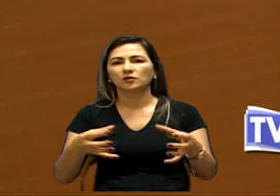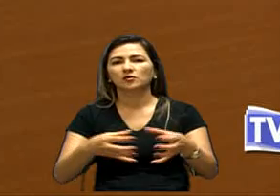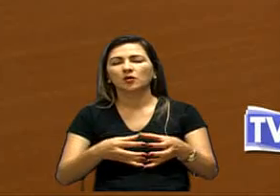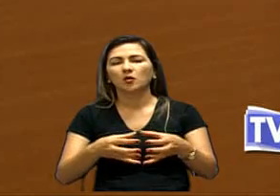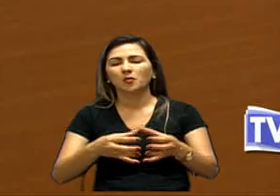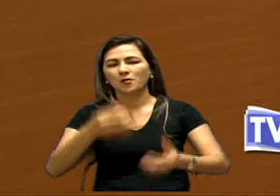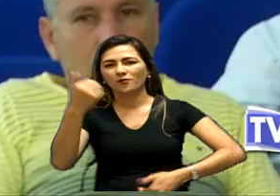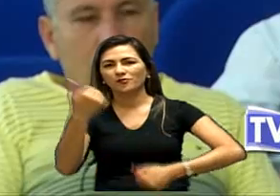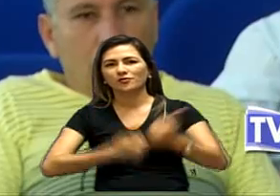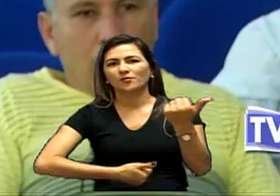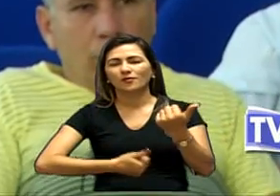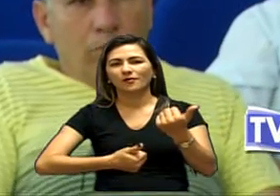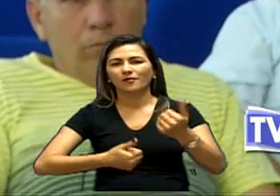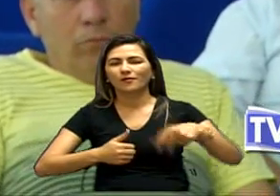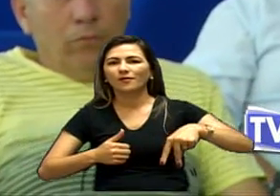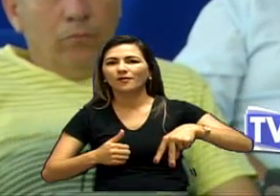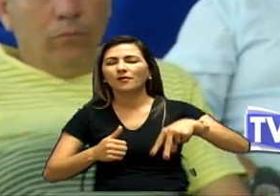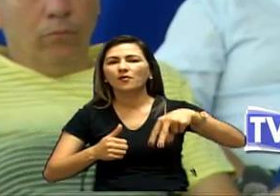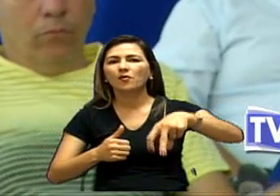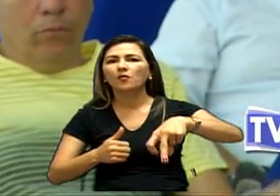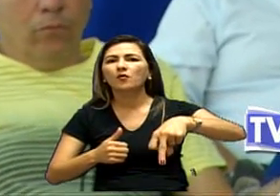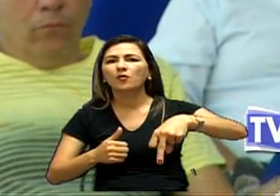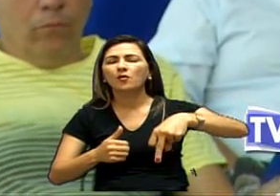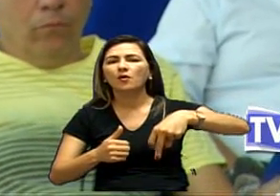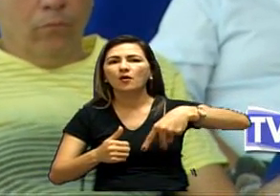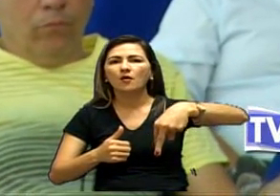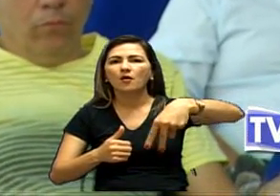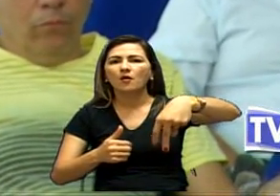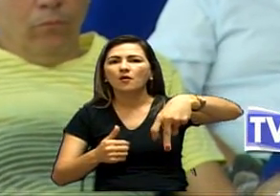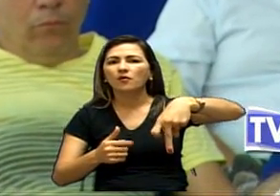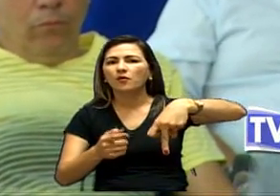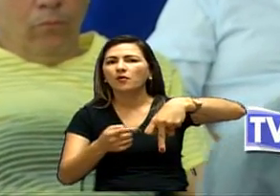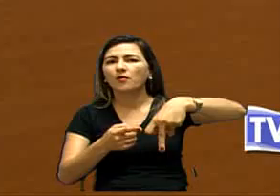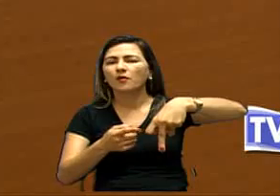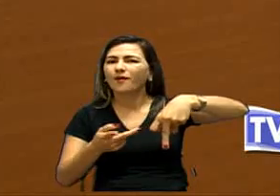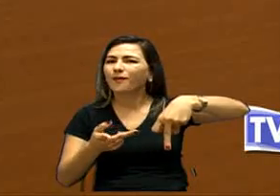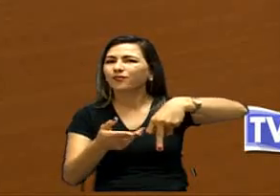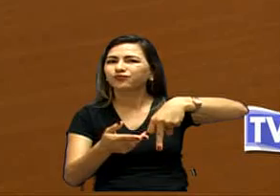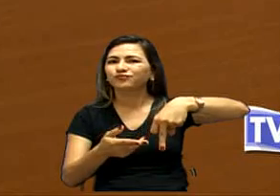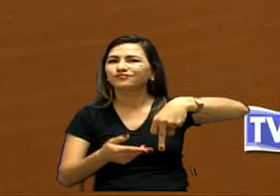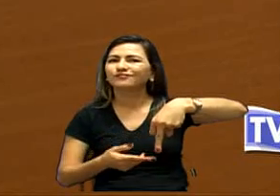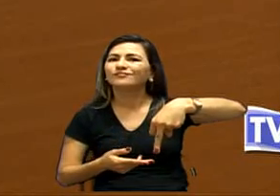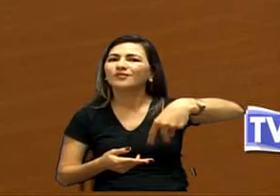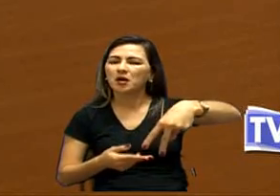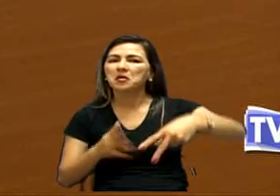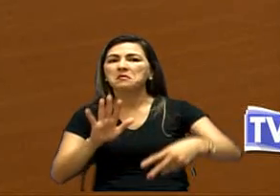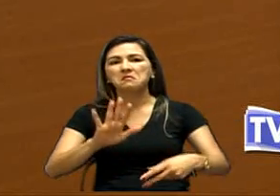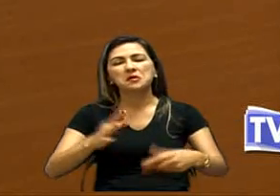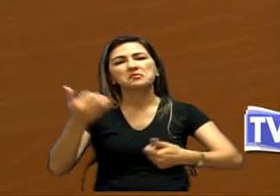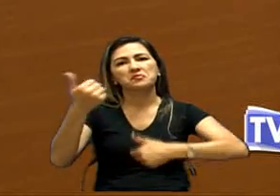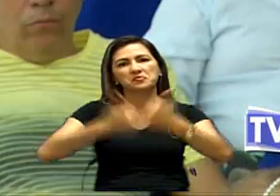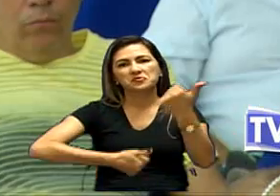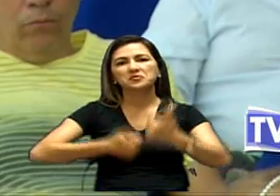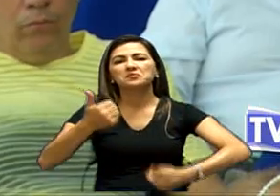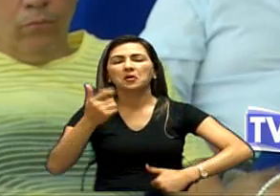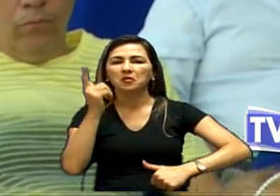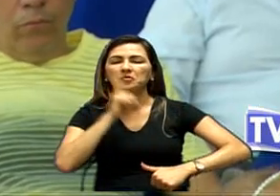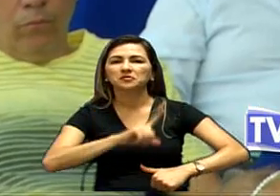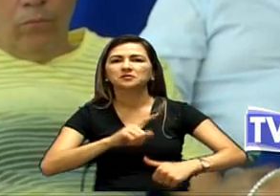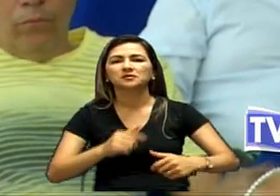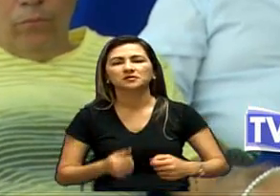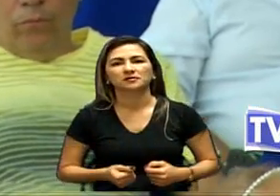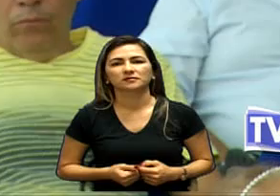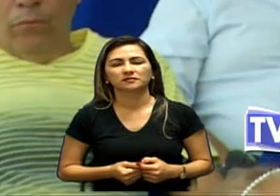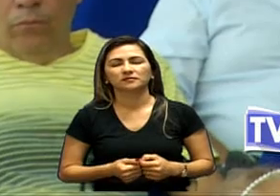o campeonato da Série B, do brasileiro da Série B. Esse que é um time que eu tenho muito orgulho de ser padrinho, que